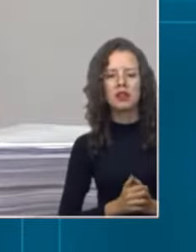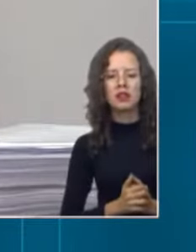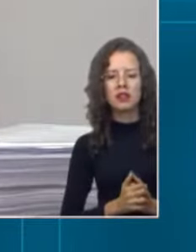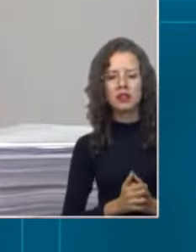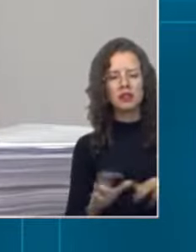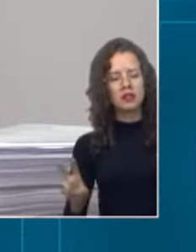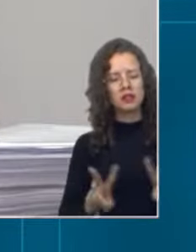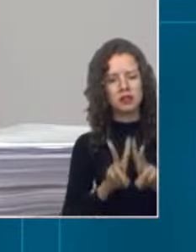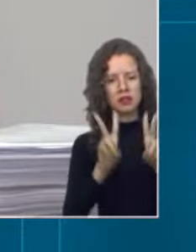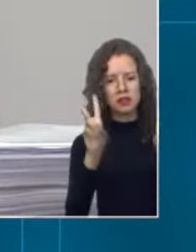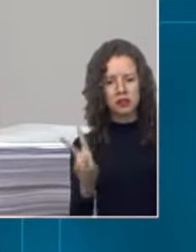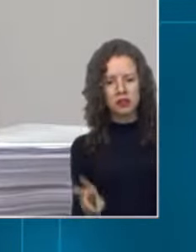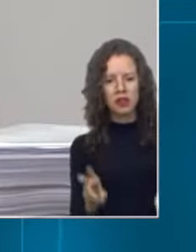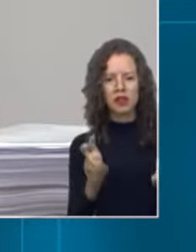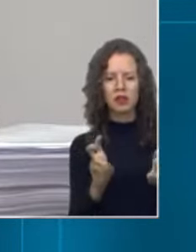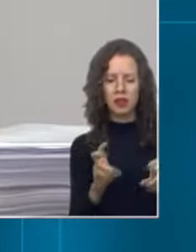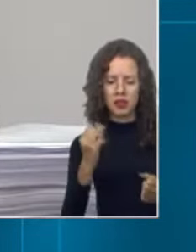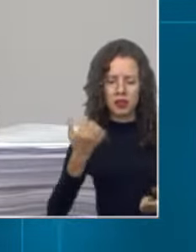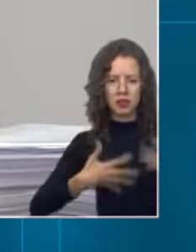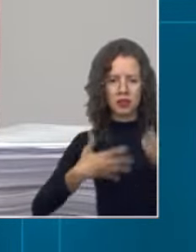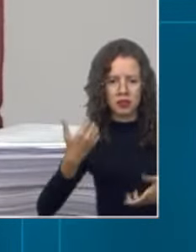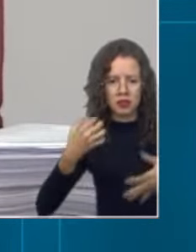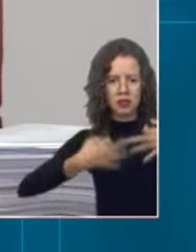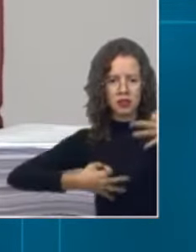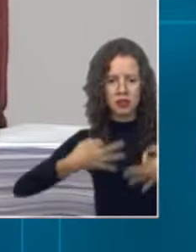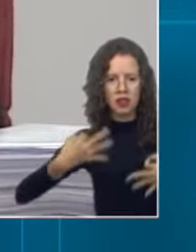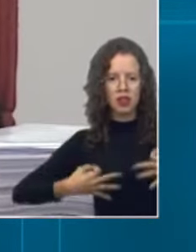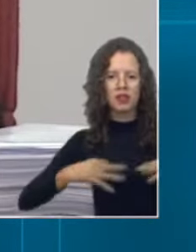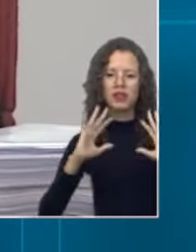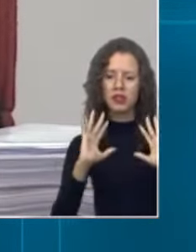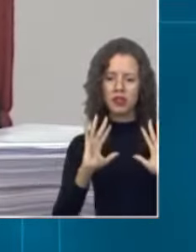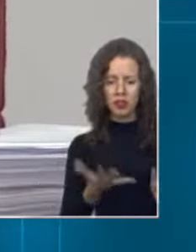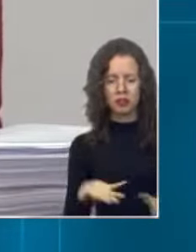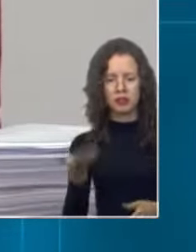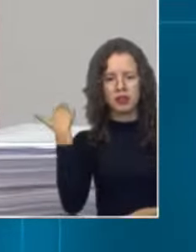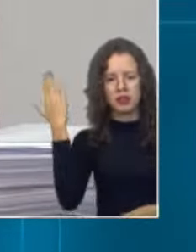perdeu o capital porque não soube descentralizar poder, e a gente vê isso agora, viu, Raquel?